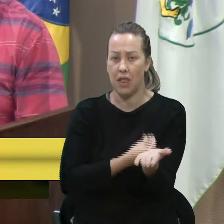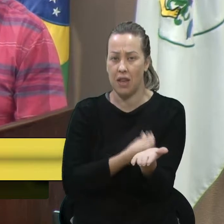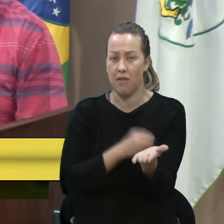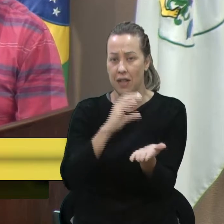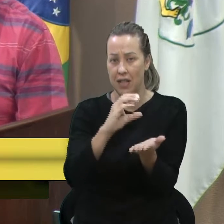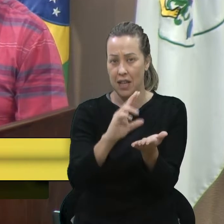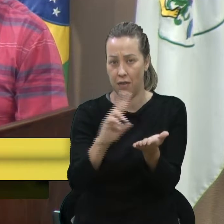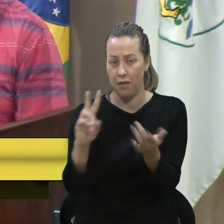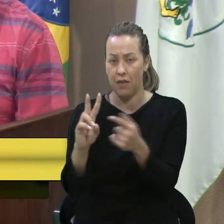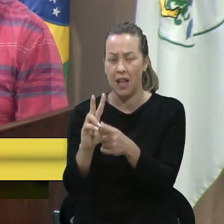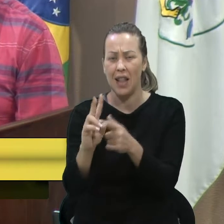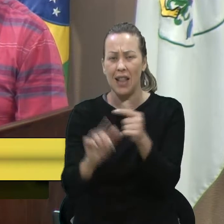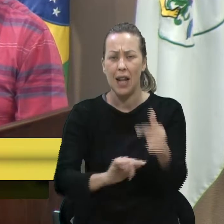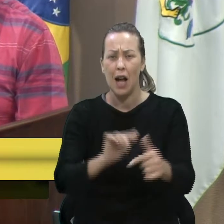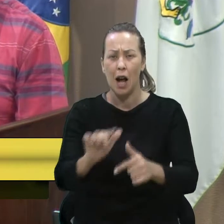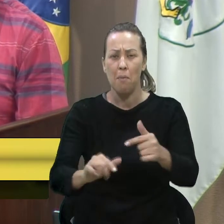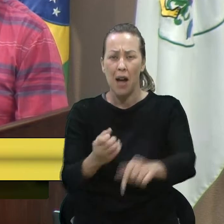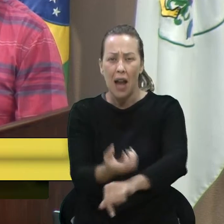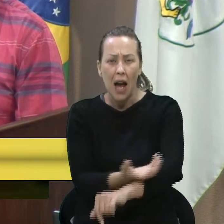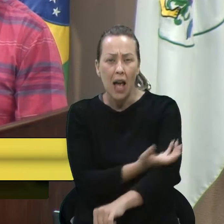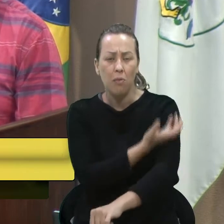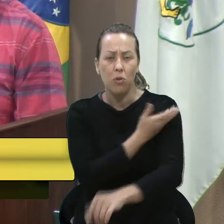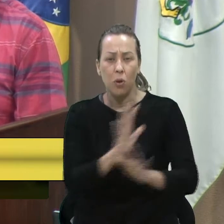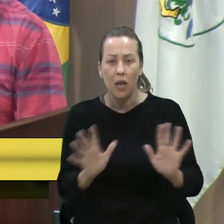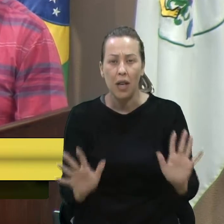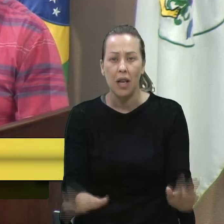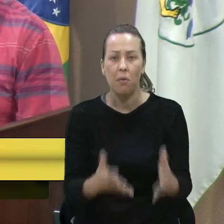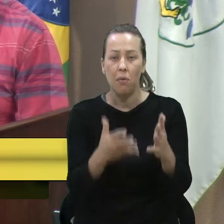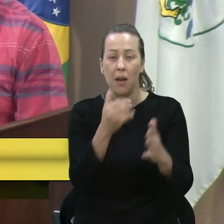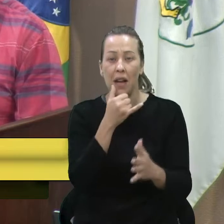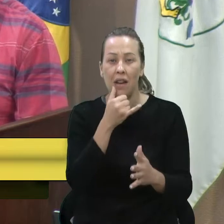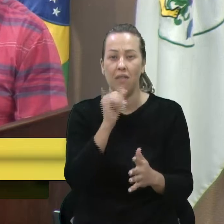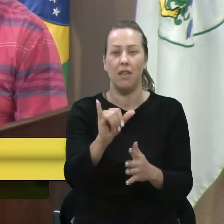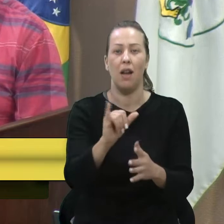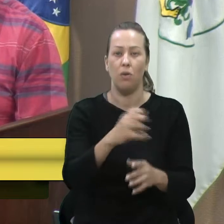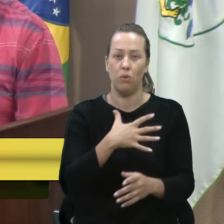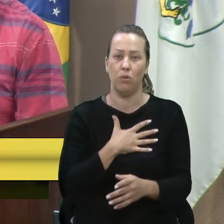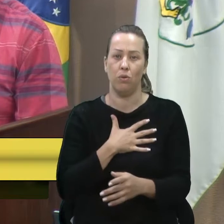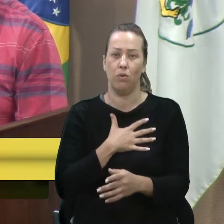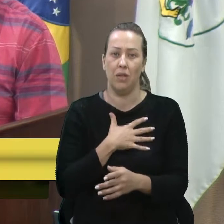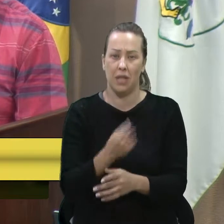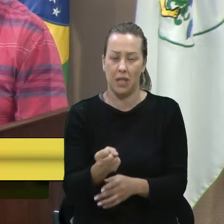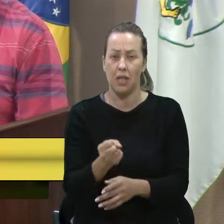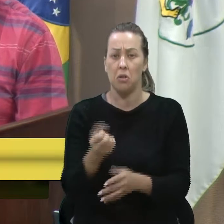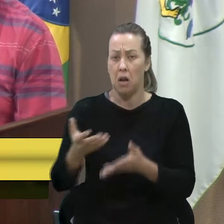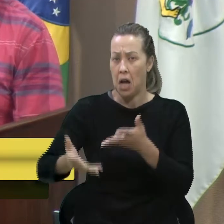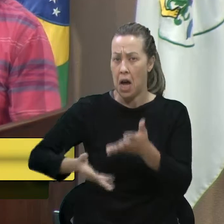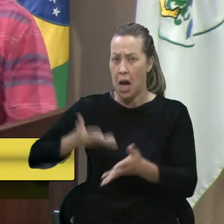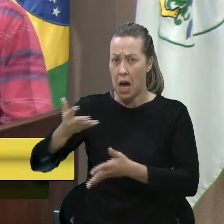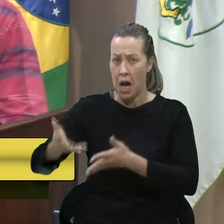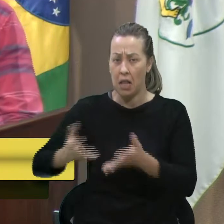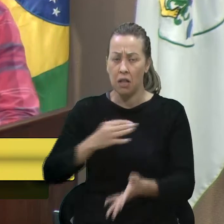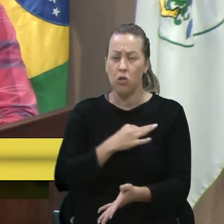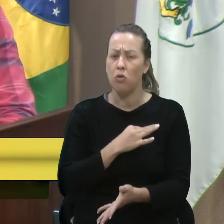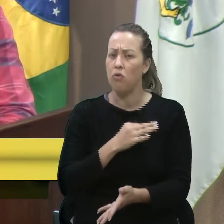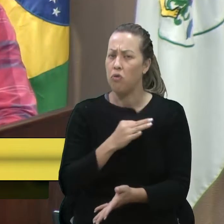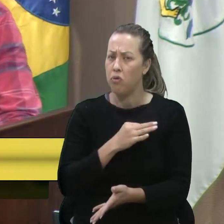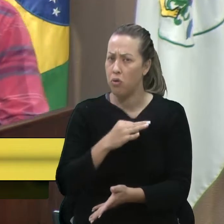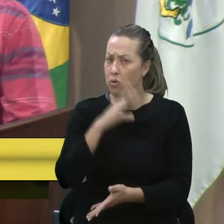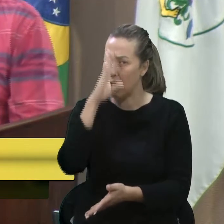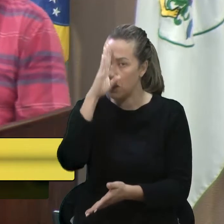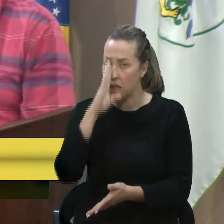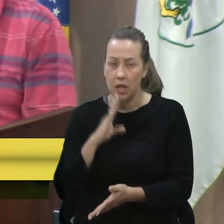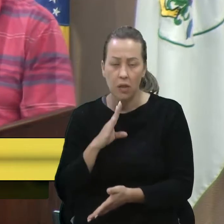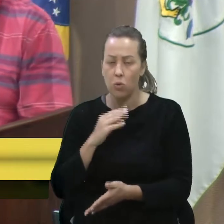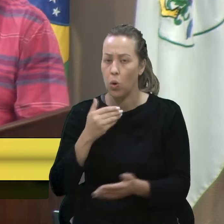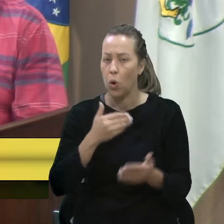apoio emocional e prevenção do suicídio, atendendo voluntária e gratuitamente todas as pessoas